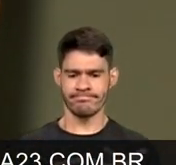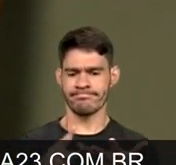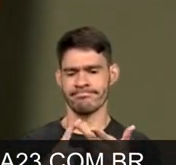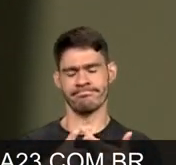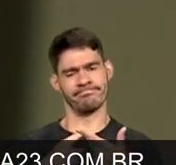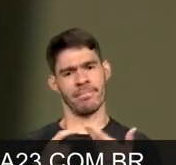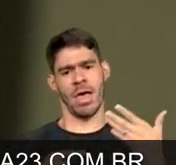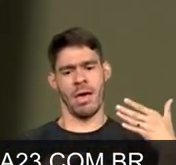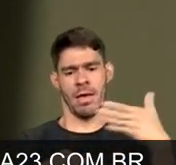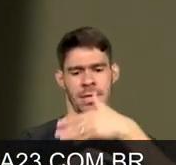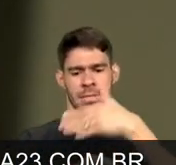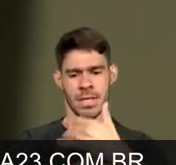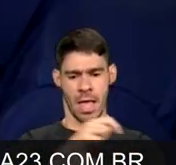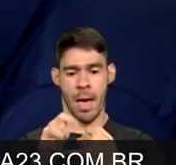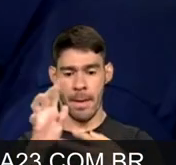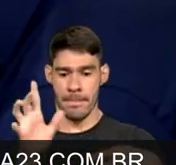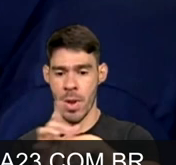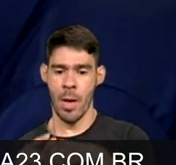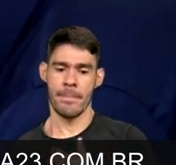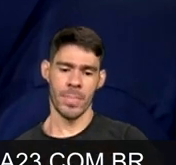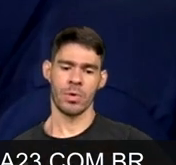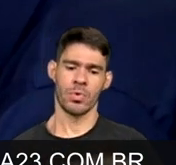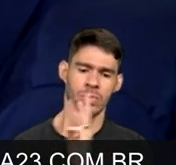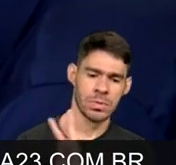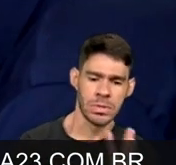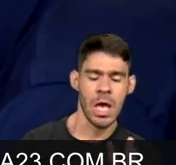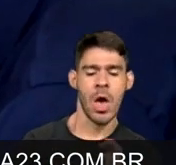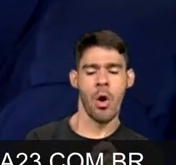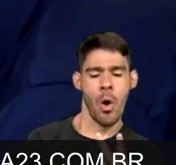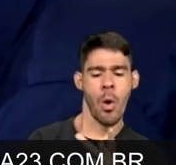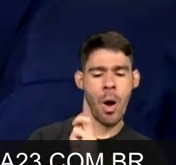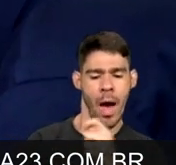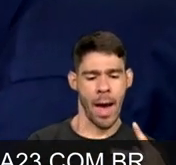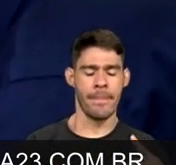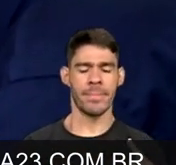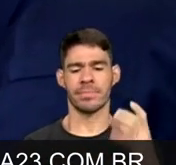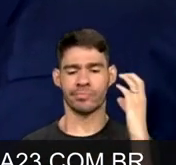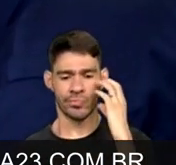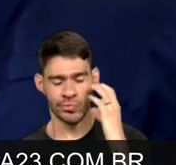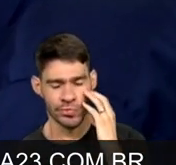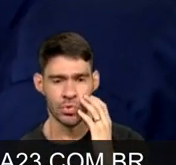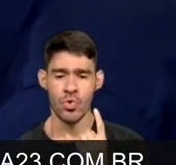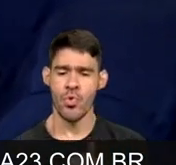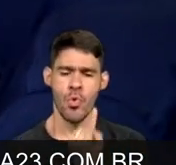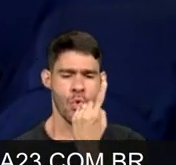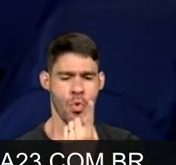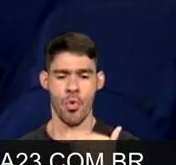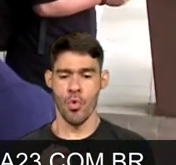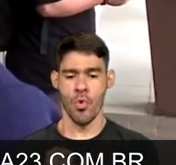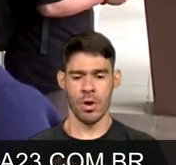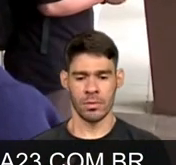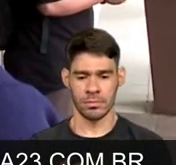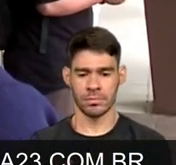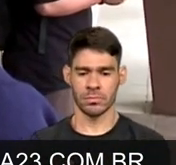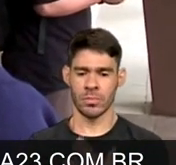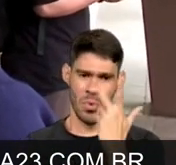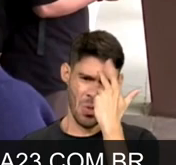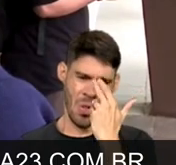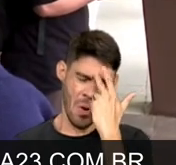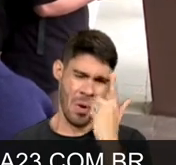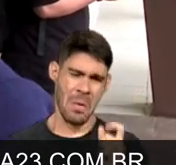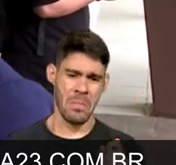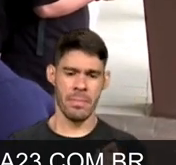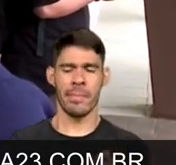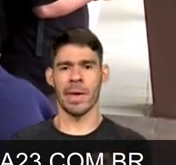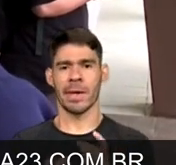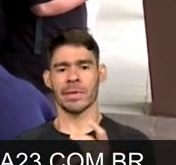diferentes canais digitais do governo pelo site ou pelo aplicativo no celular com uma única senha. Geralmente para poder